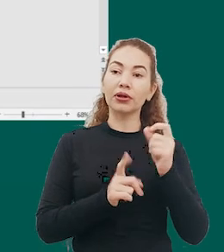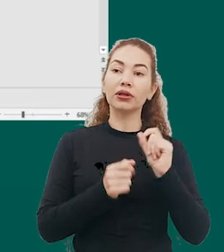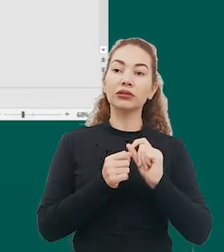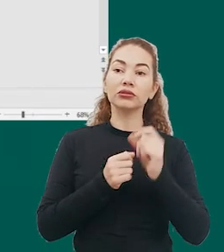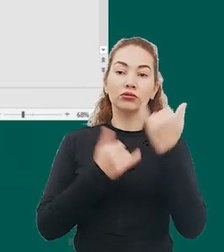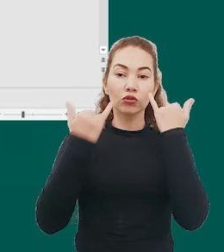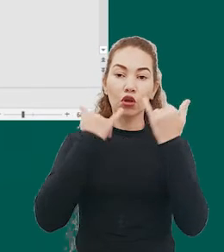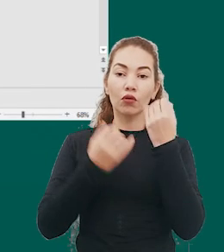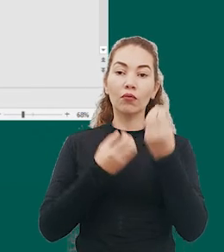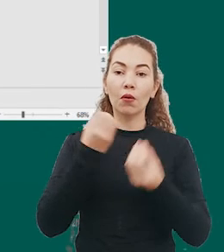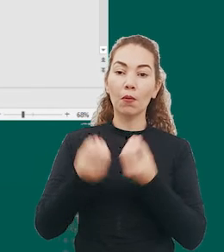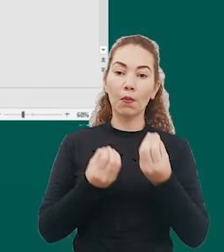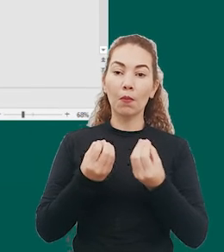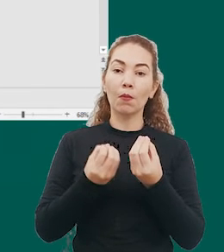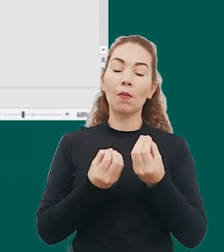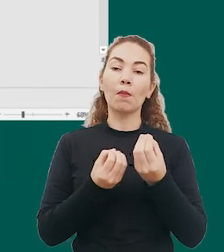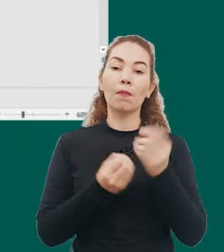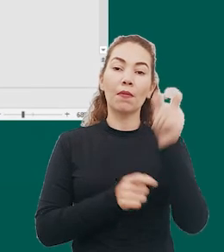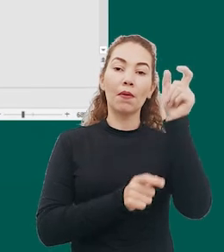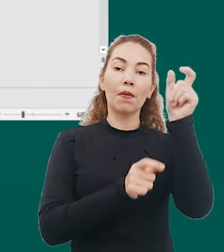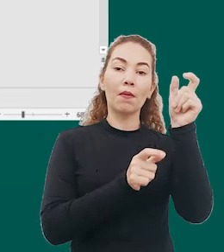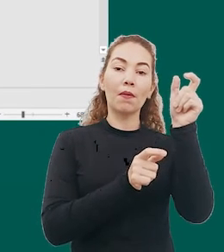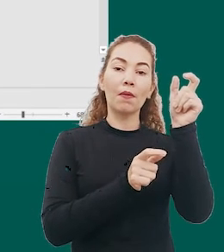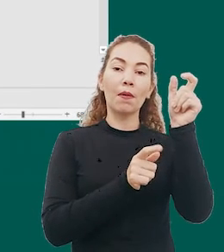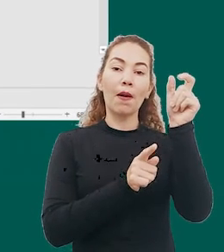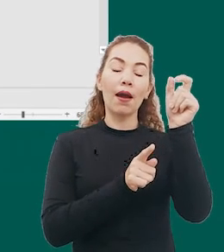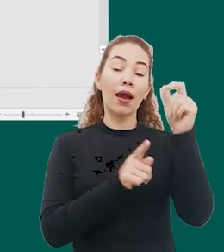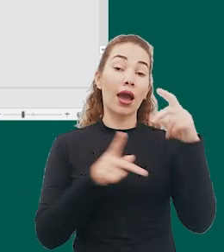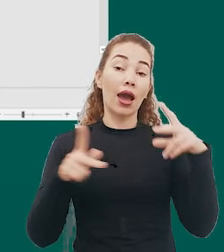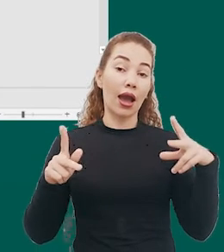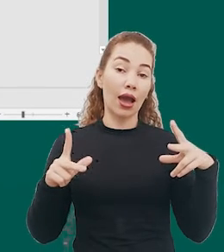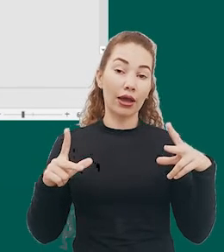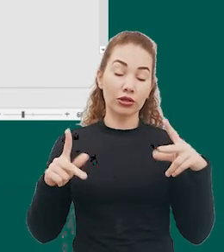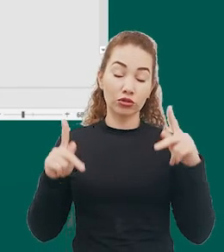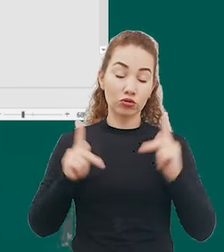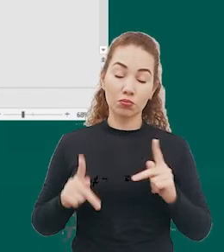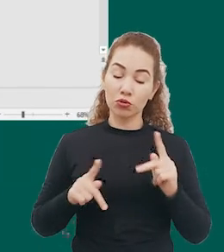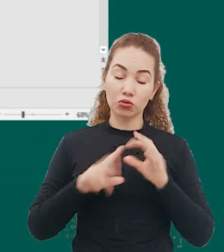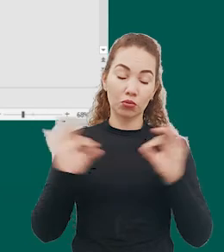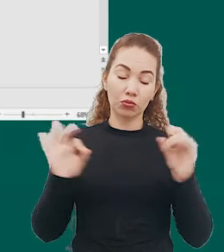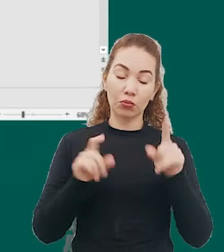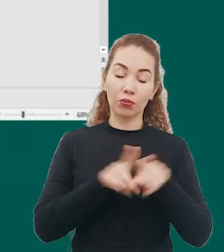como valores recebidos de pessoa física. E o auxílio